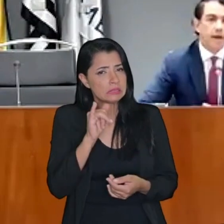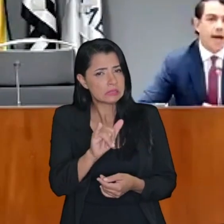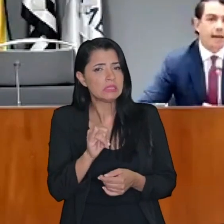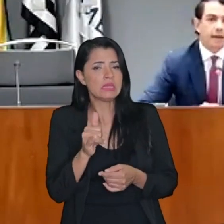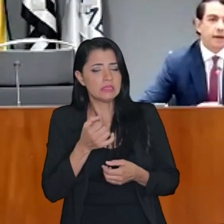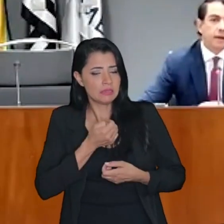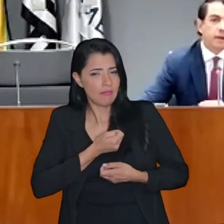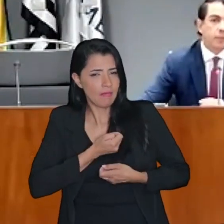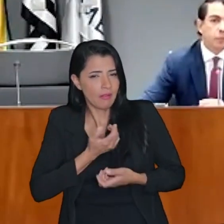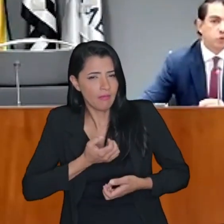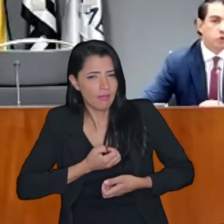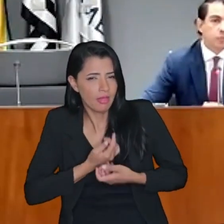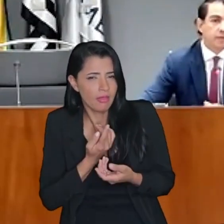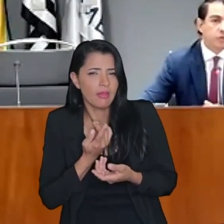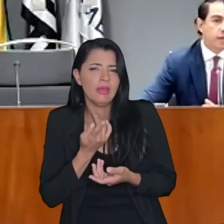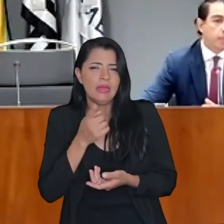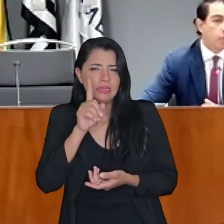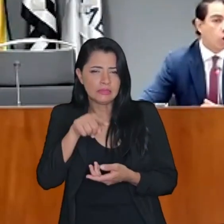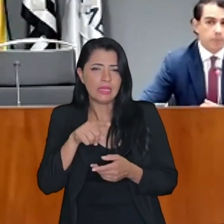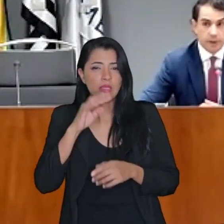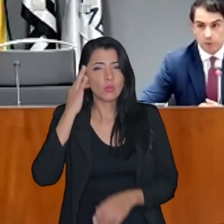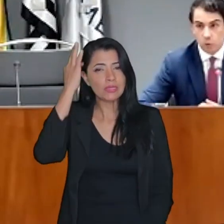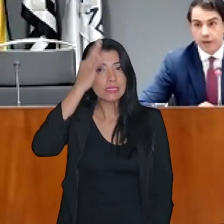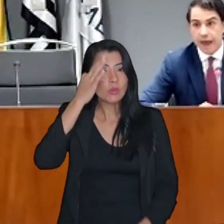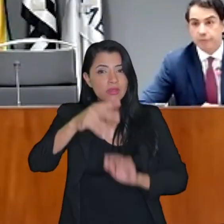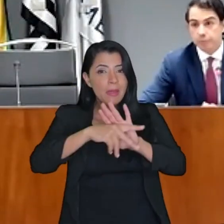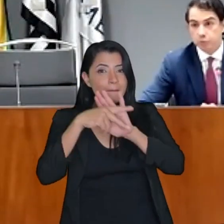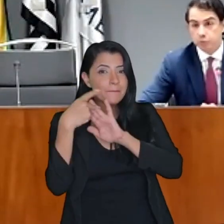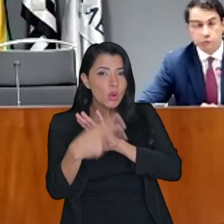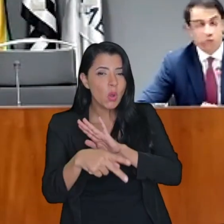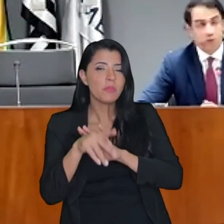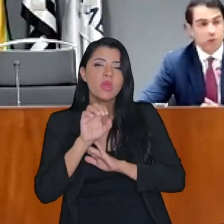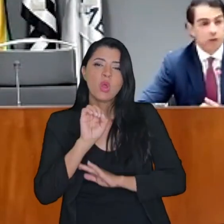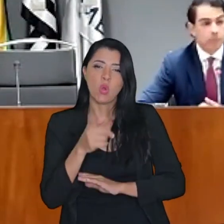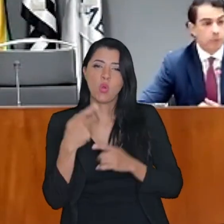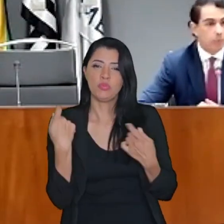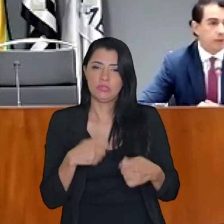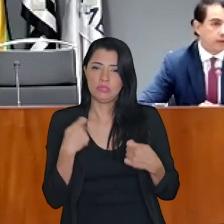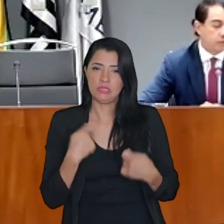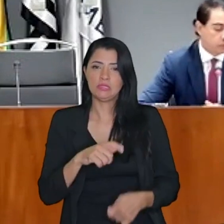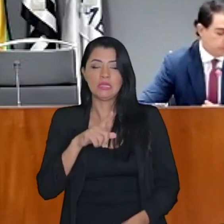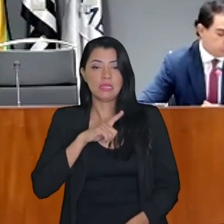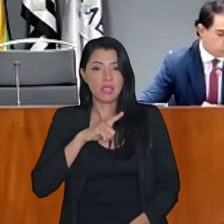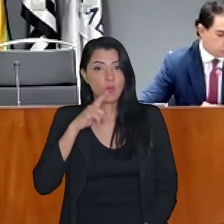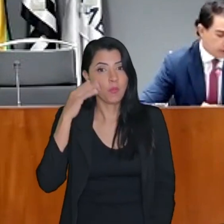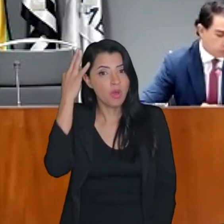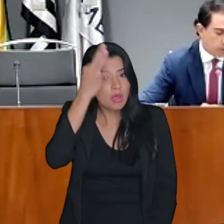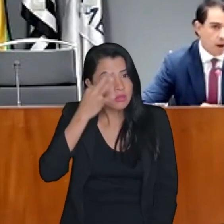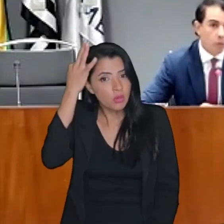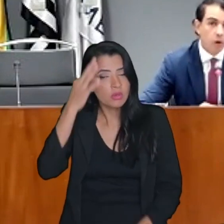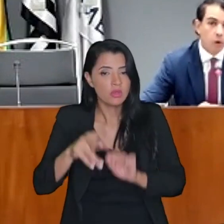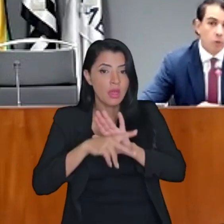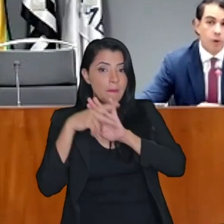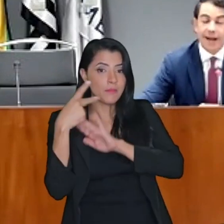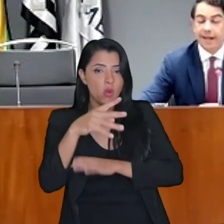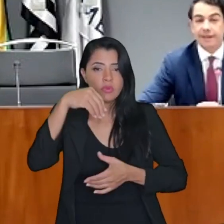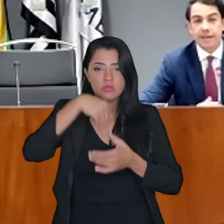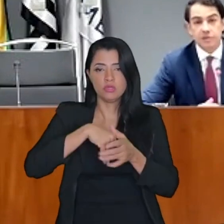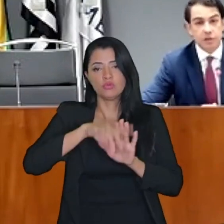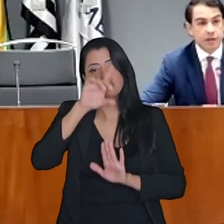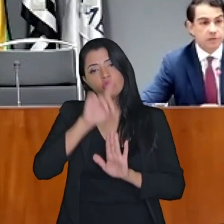colaboração premiada possui uma teoria própria, ou deve possuir uma teoria própria dentro do direito penal,